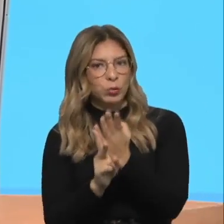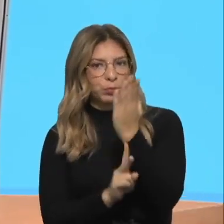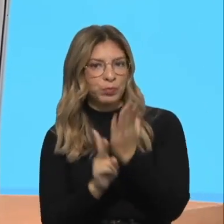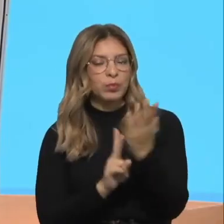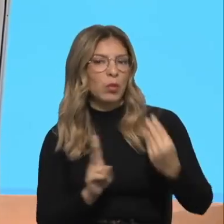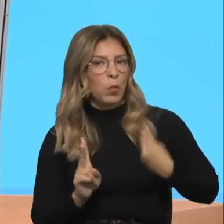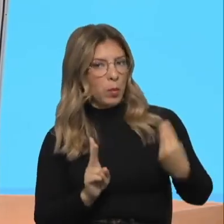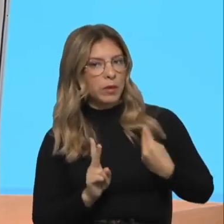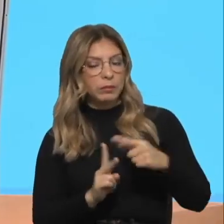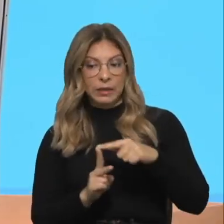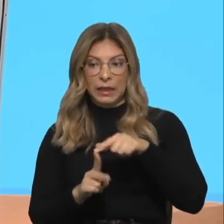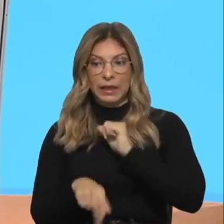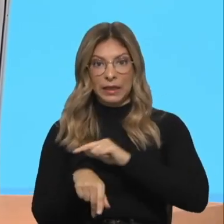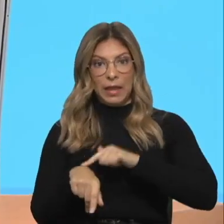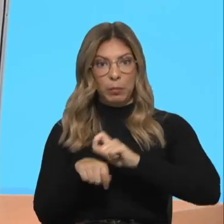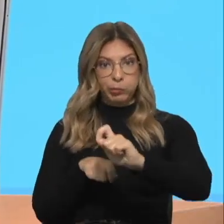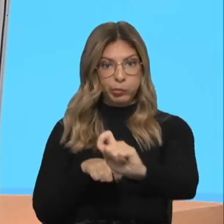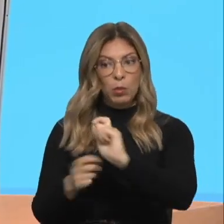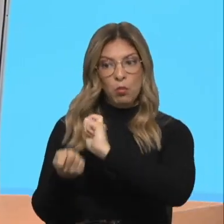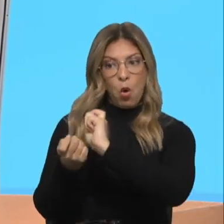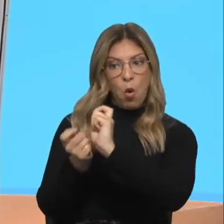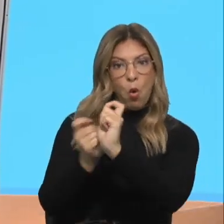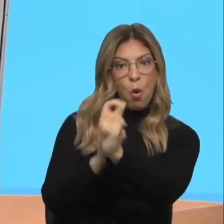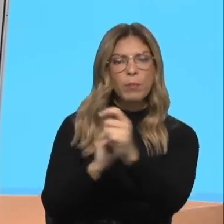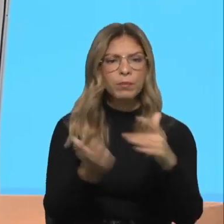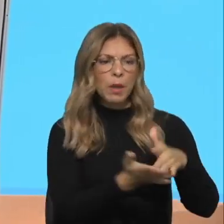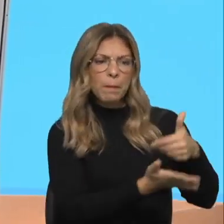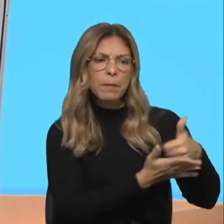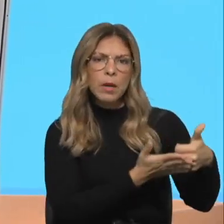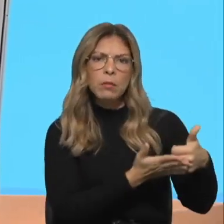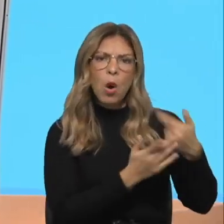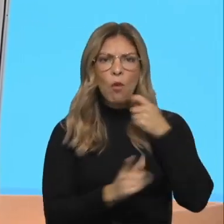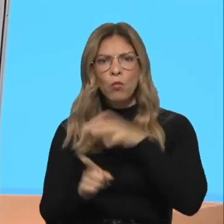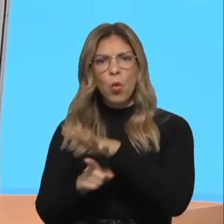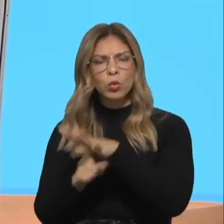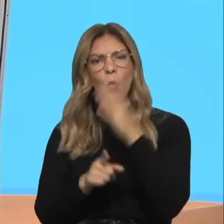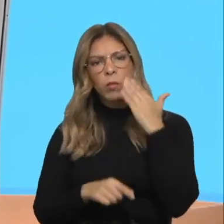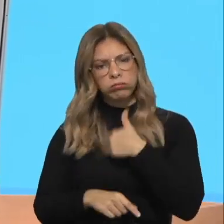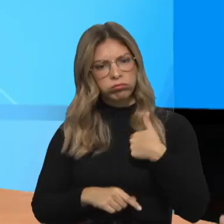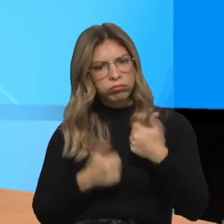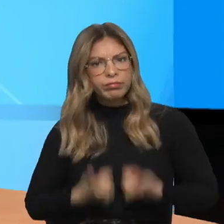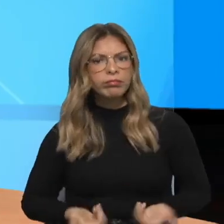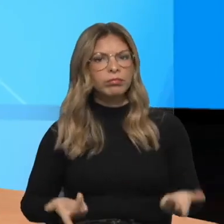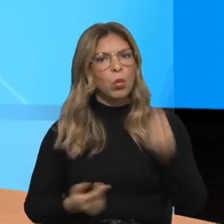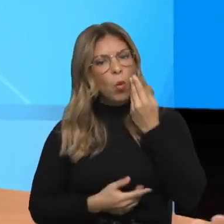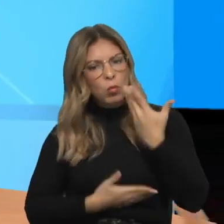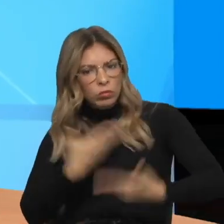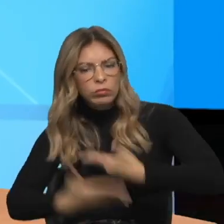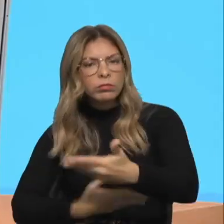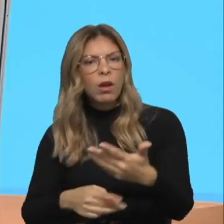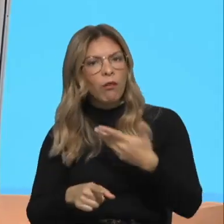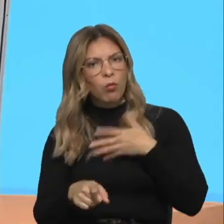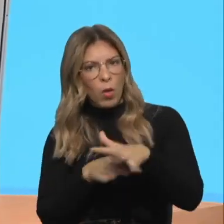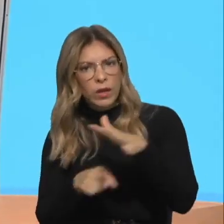é que neste tempo de mudança o Evangelho continua a ser uma força capaz... relevante hoje. Exatamente, isto é, que tenha relevância existencial,